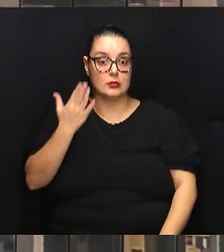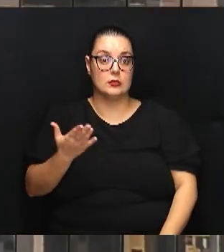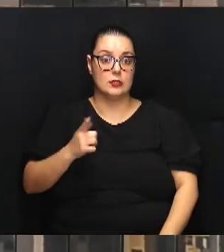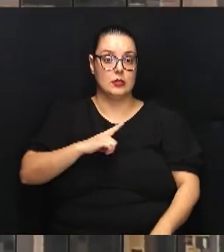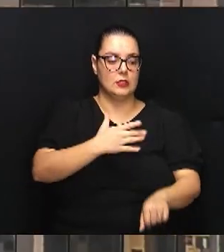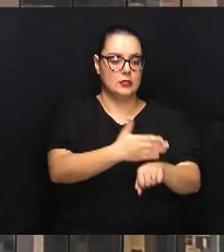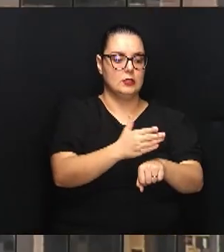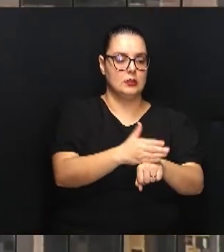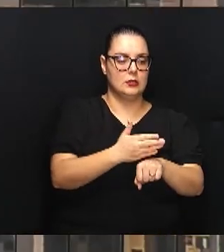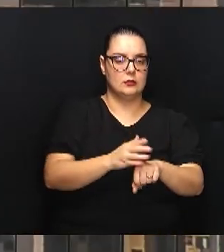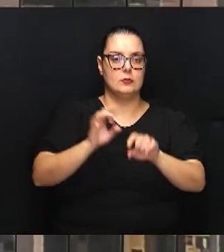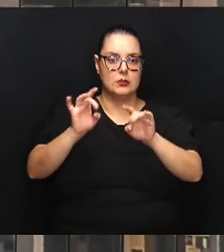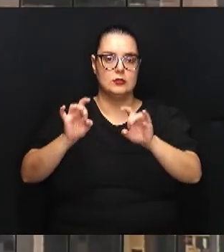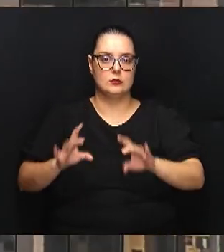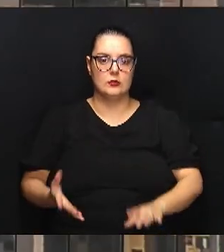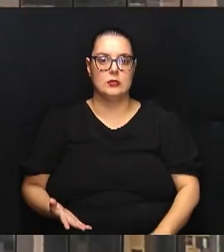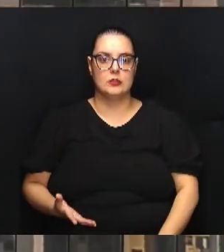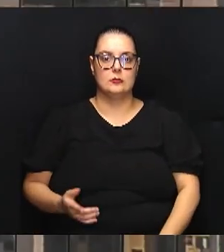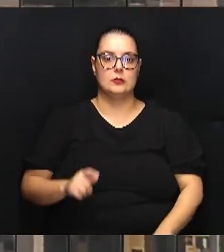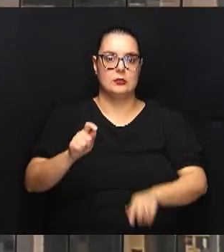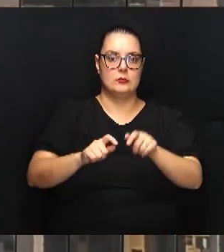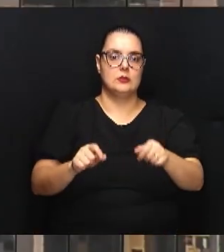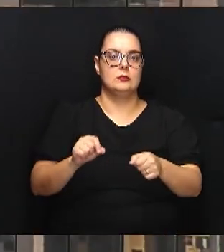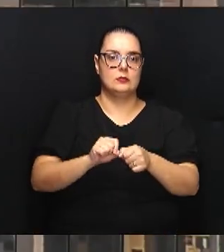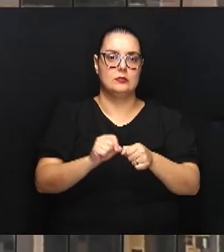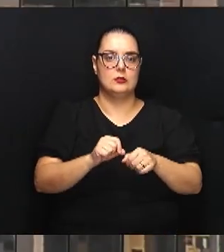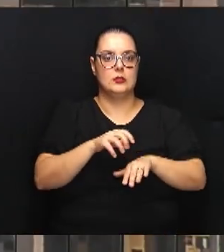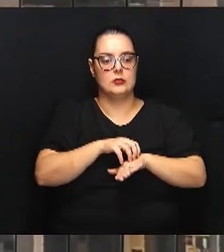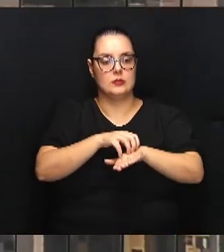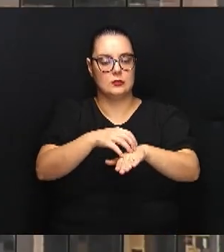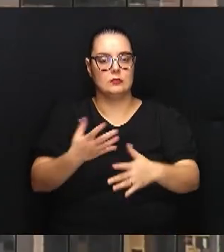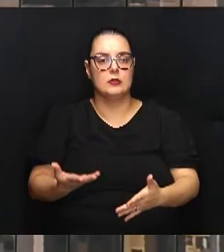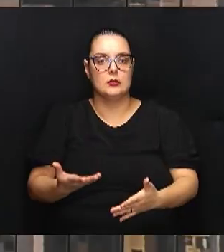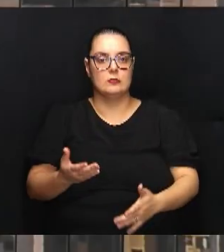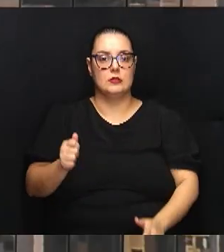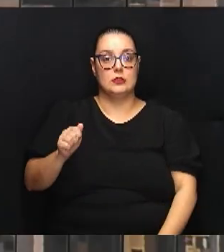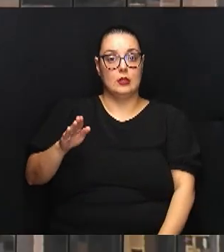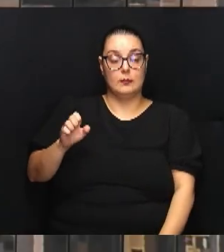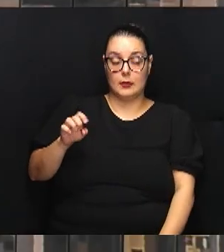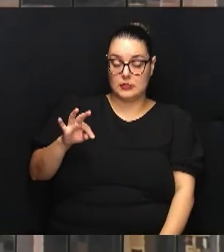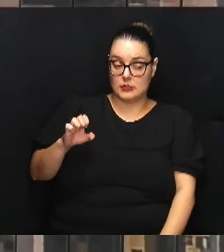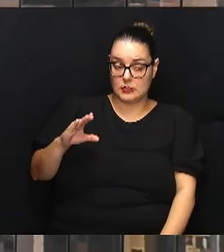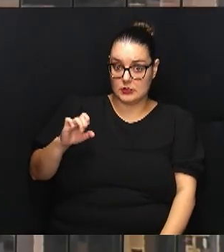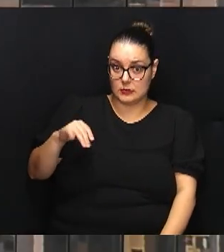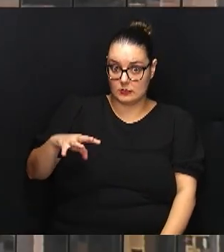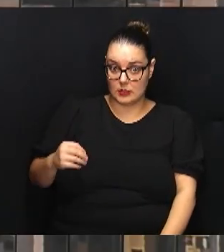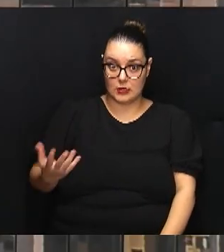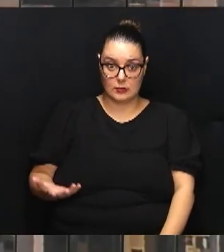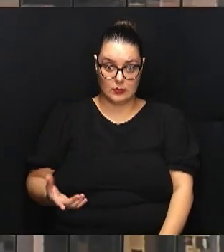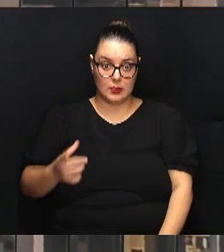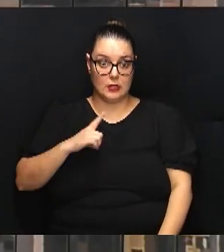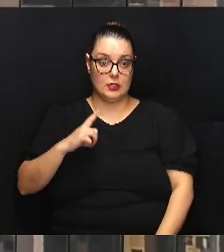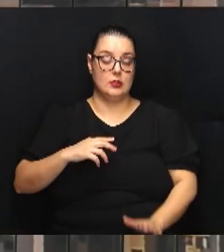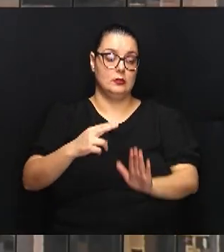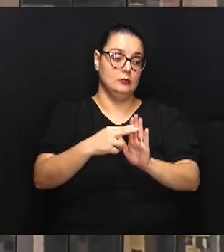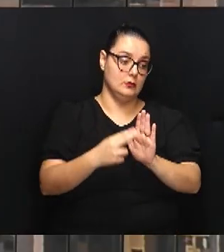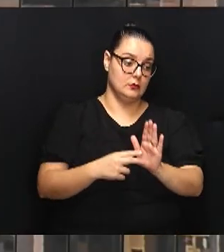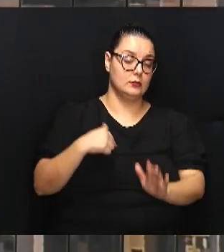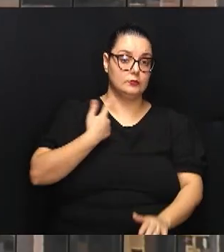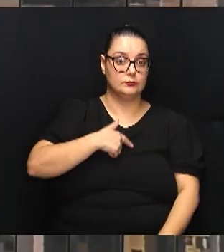imaginar. Eu queria saber se existe treinamento específico para as pessoas que fazem esse transporte, esse